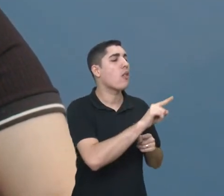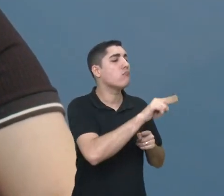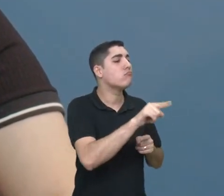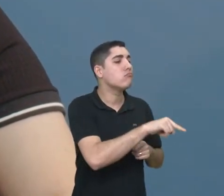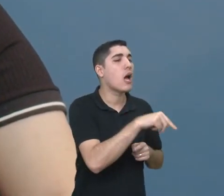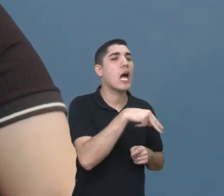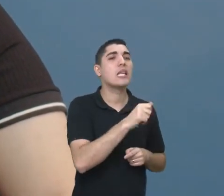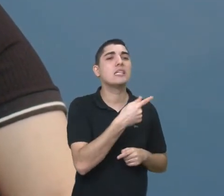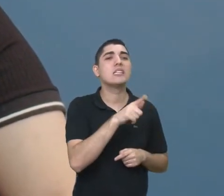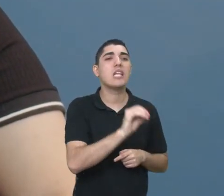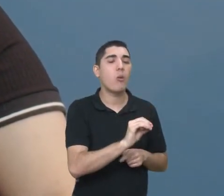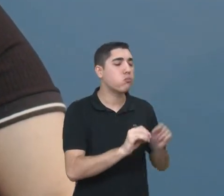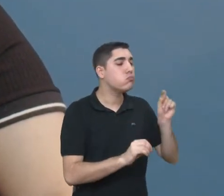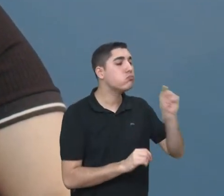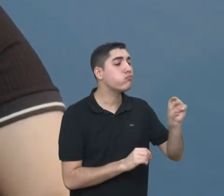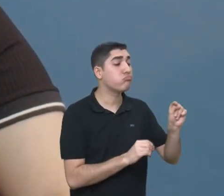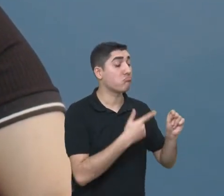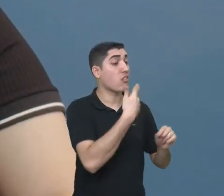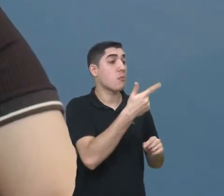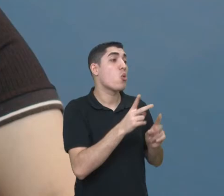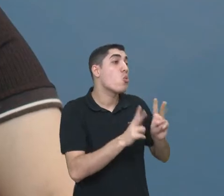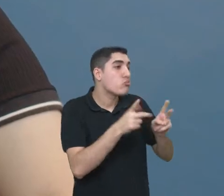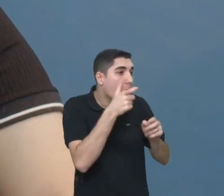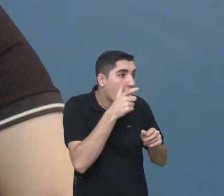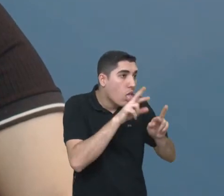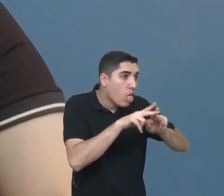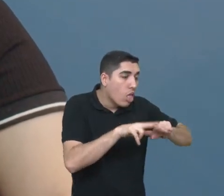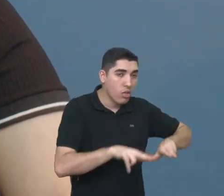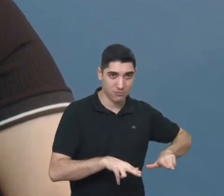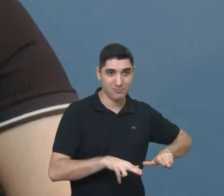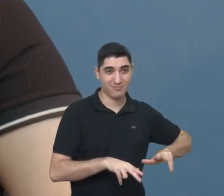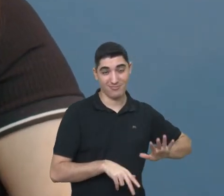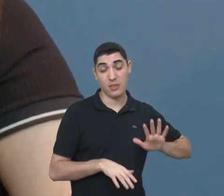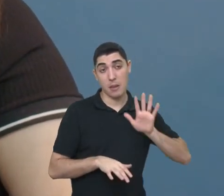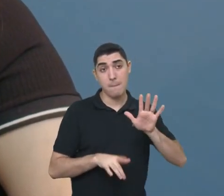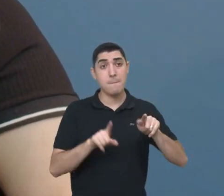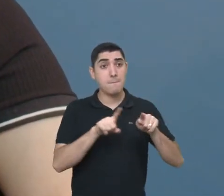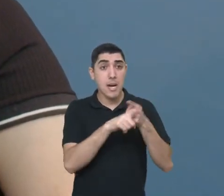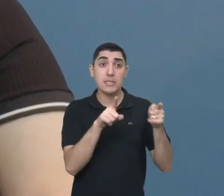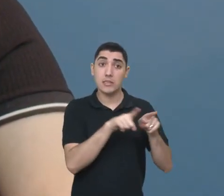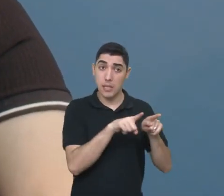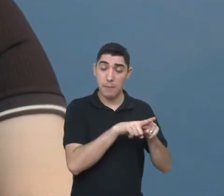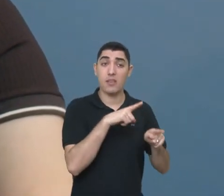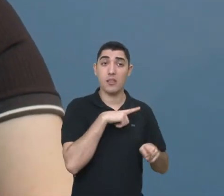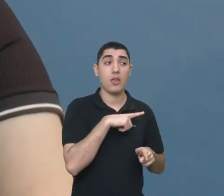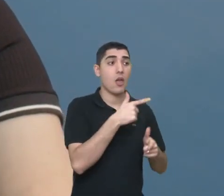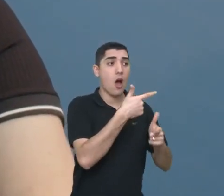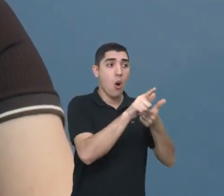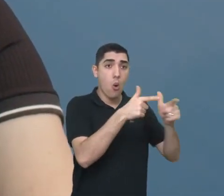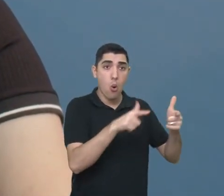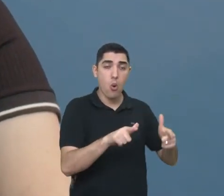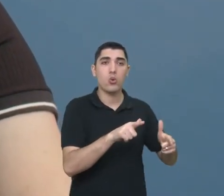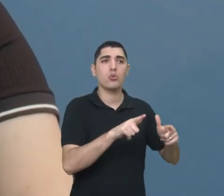acesso ali a esse tipo de conteúdo. E também tem muito conteúdo que não é